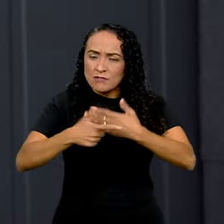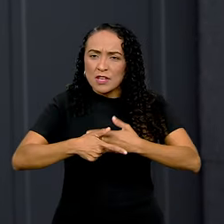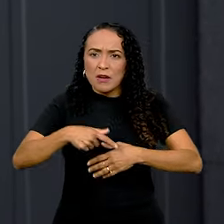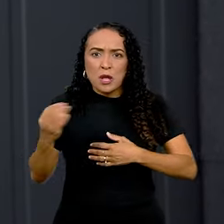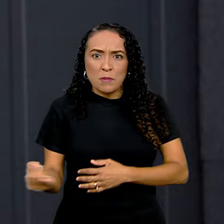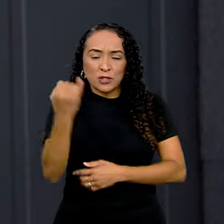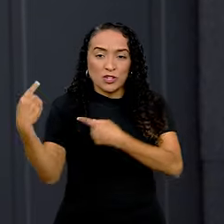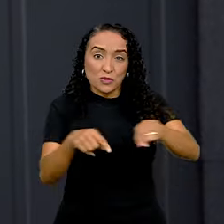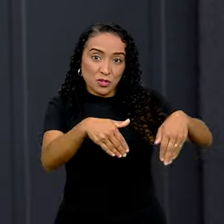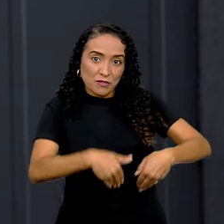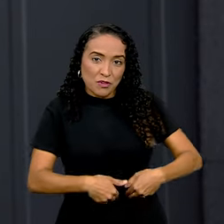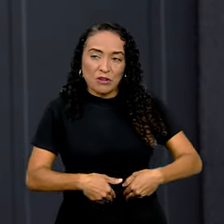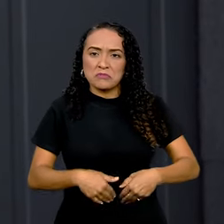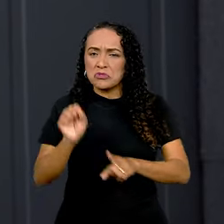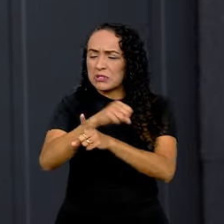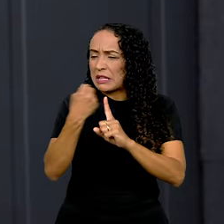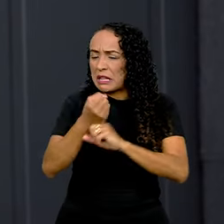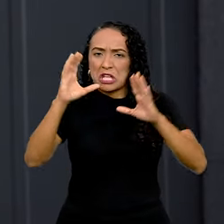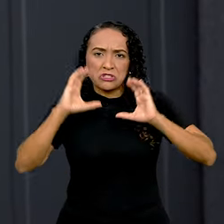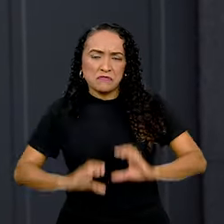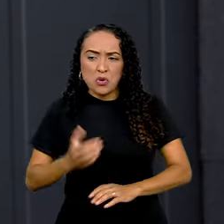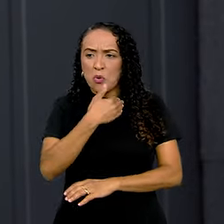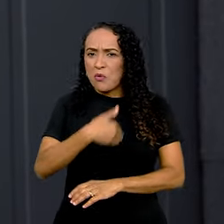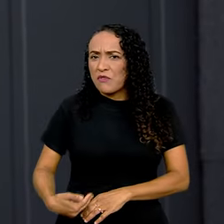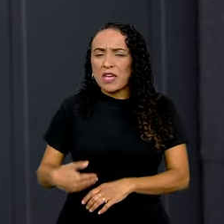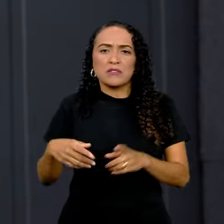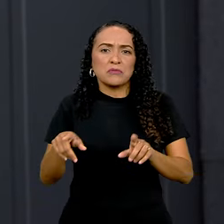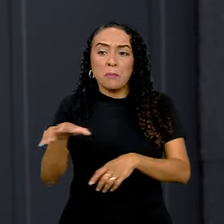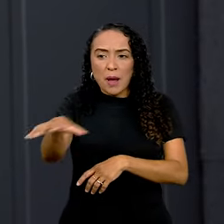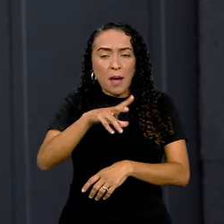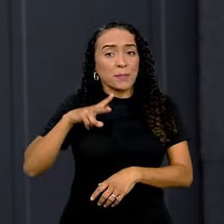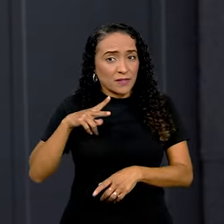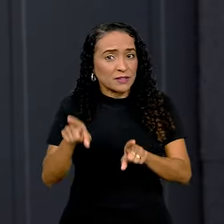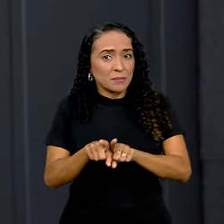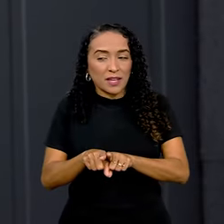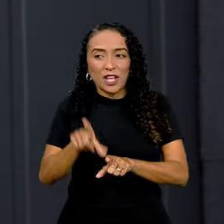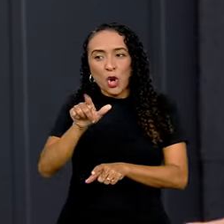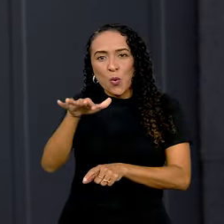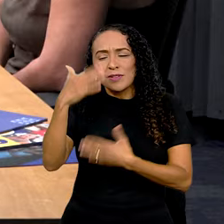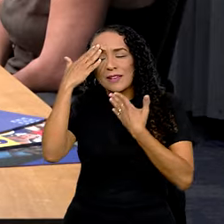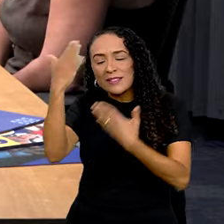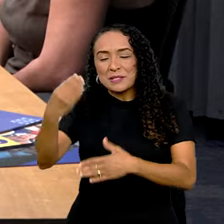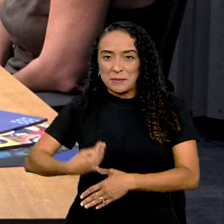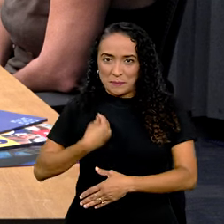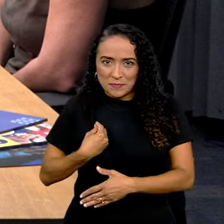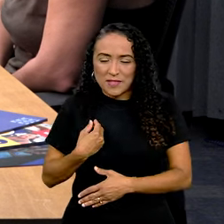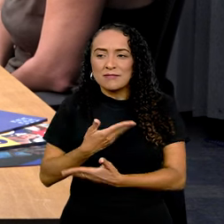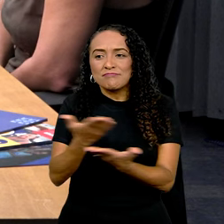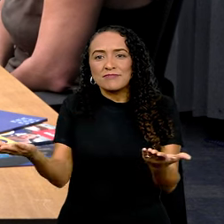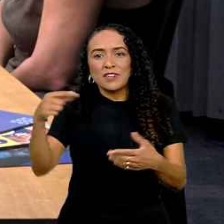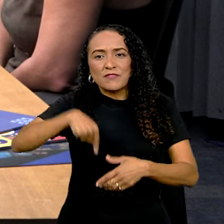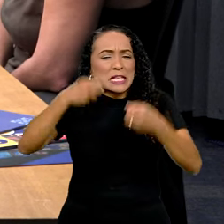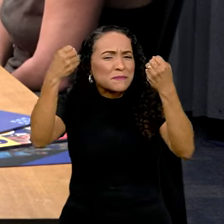têm papel importante no combate à fome SEJA sociedade civil governos ou Setor privado luí quero te agradecer a